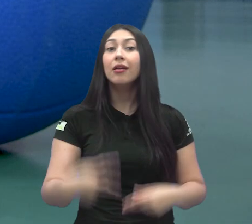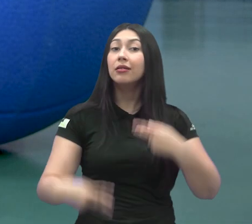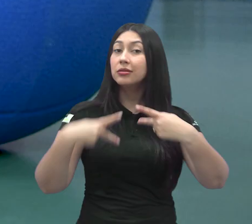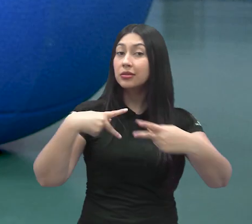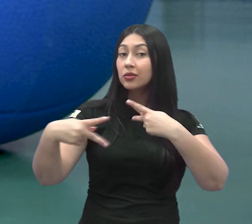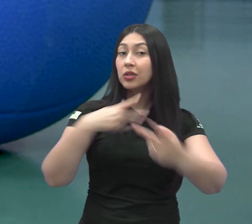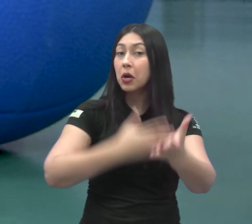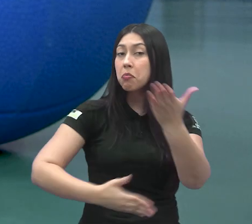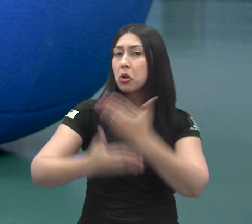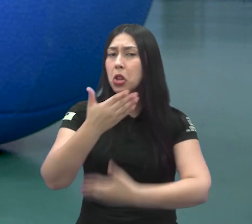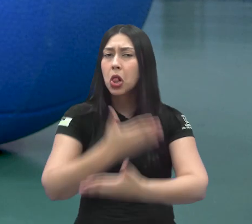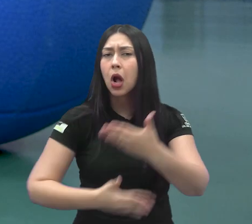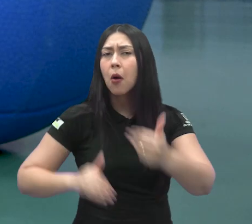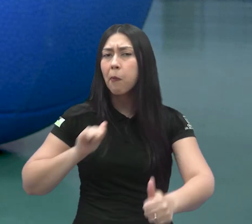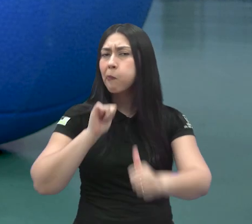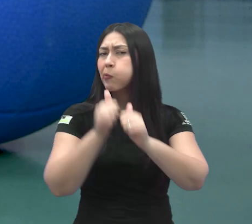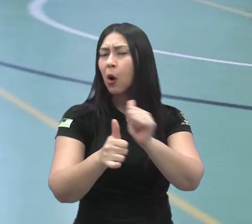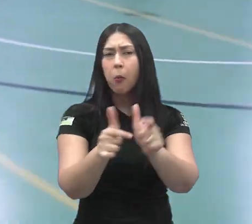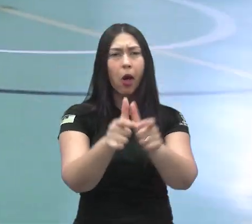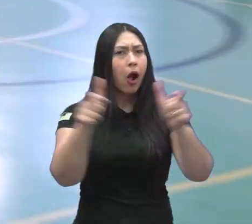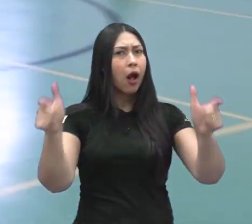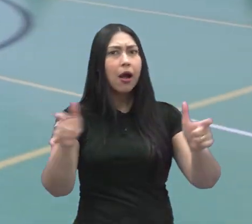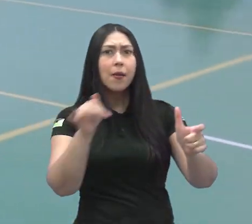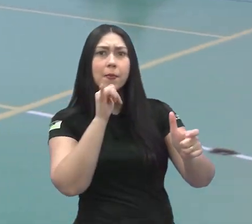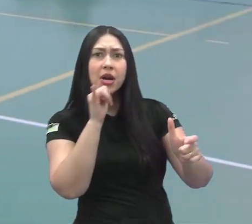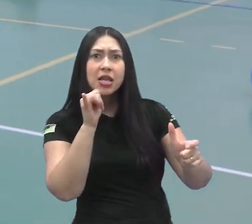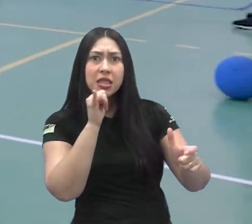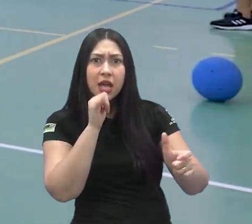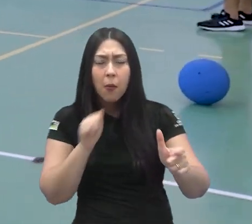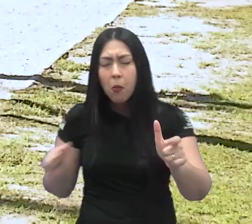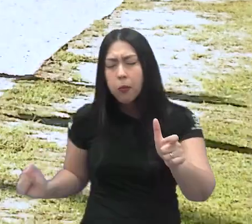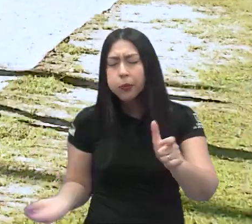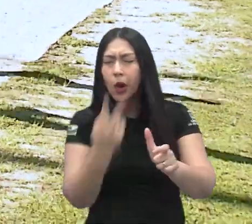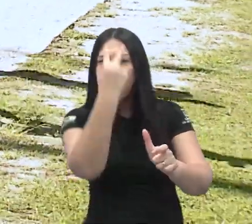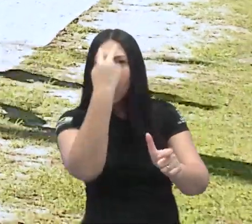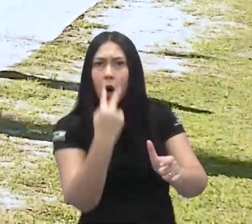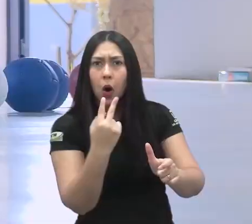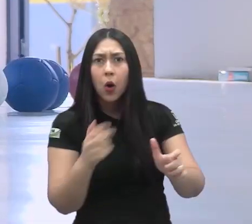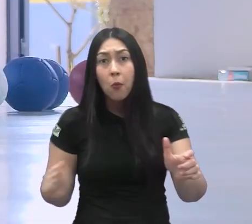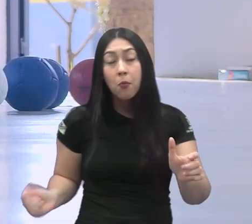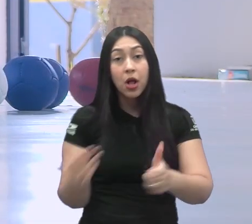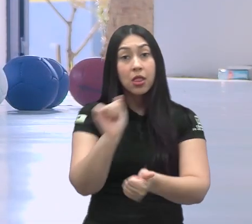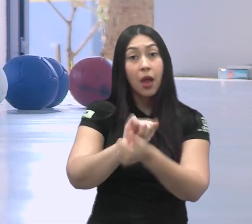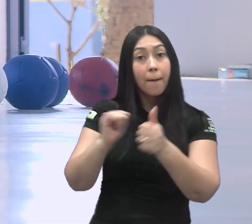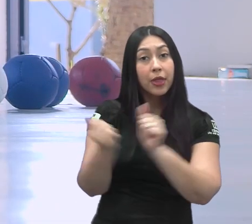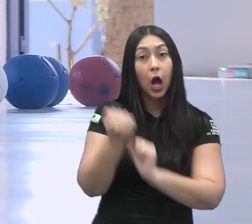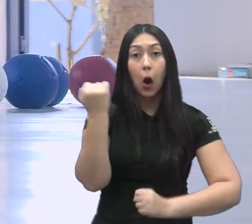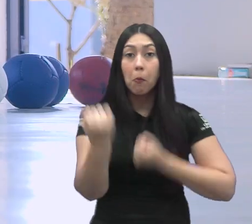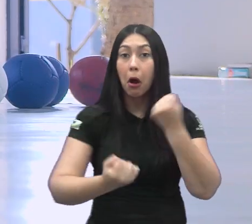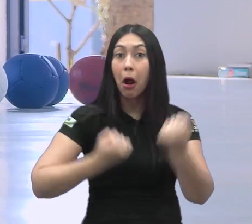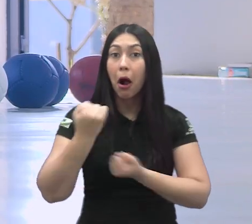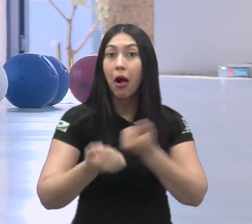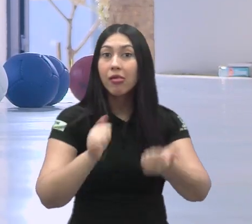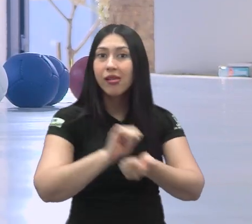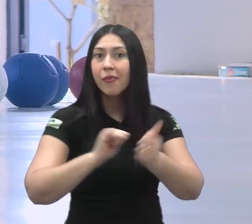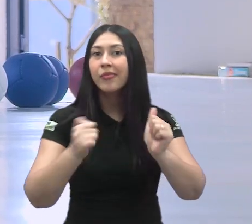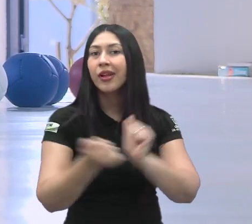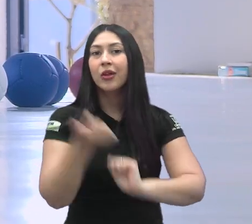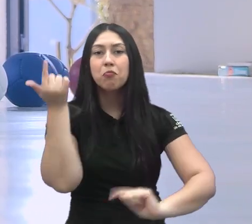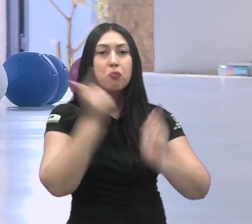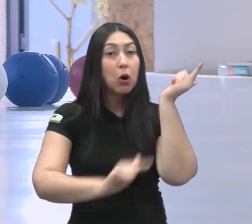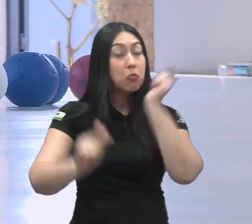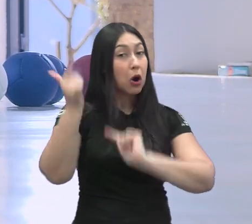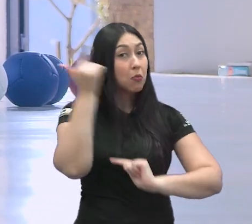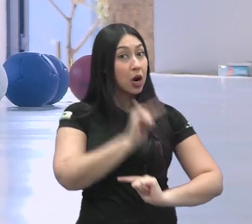dos Campos, o paradesporto está em alta. Esportes como o goalball, o atletismo e a bocha adaptada tiveram grandes